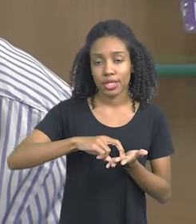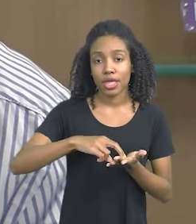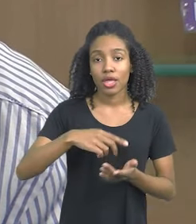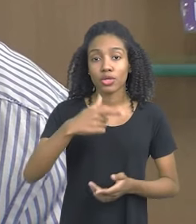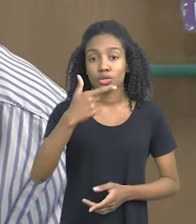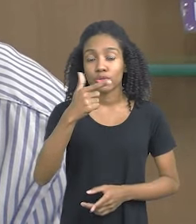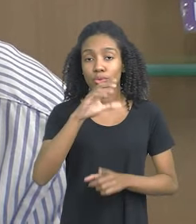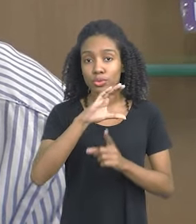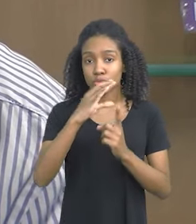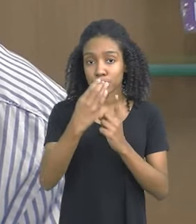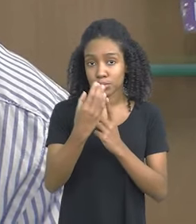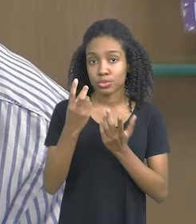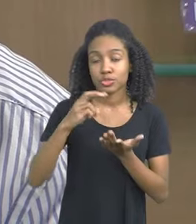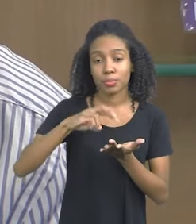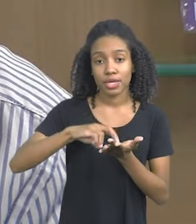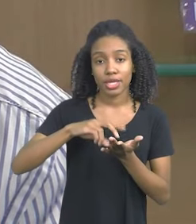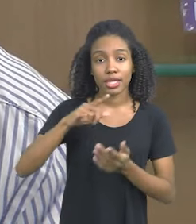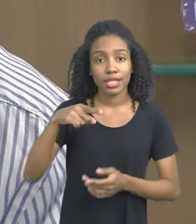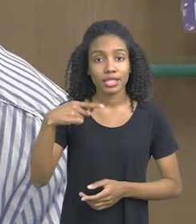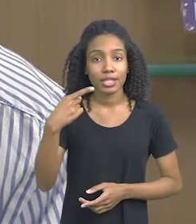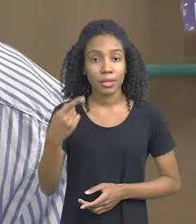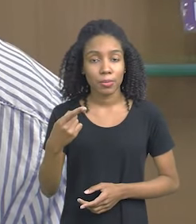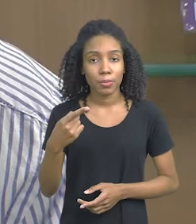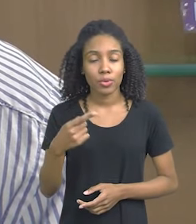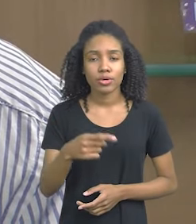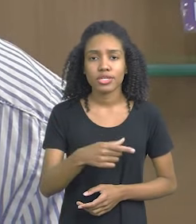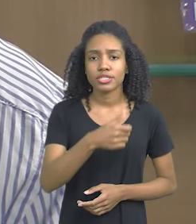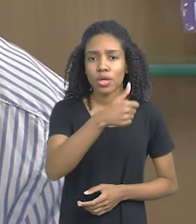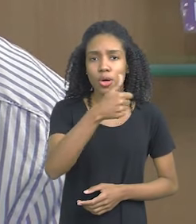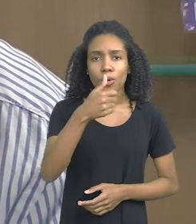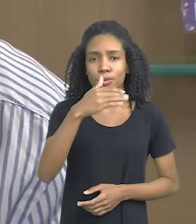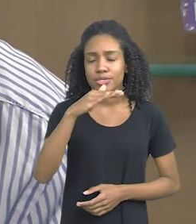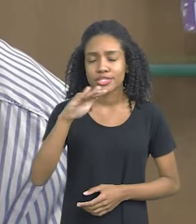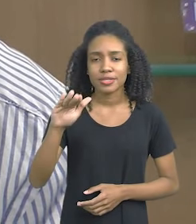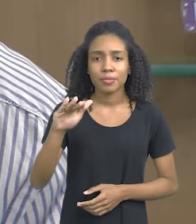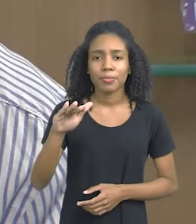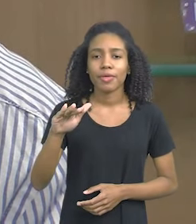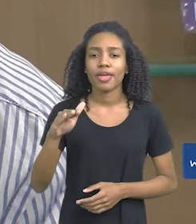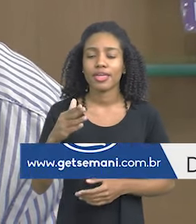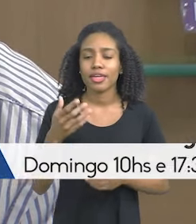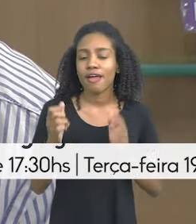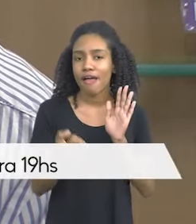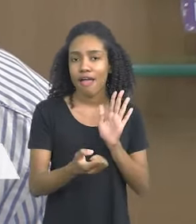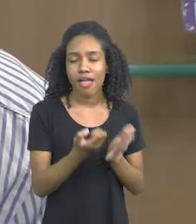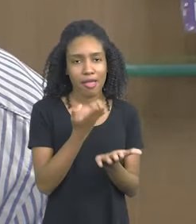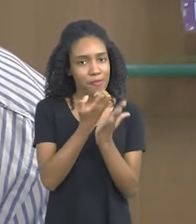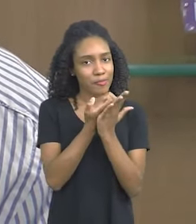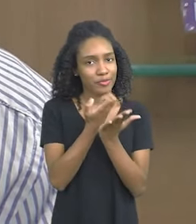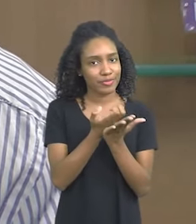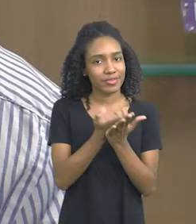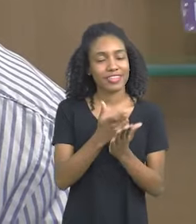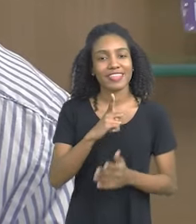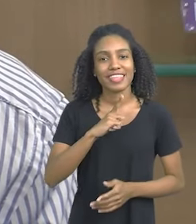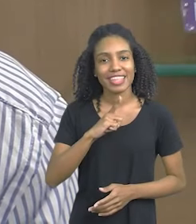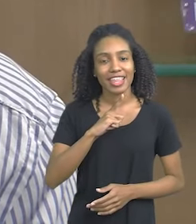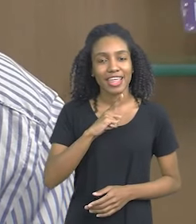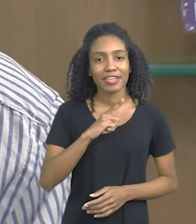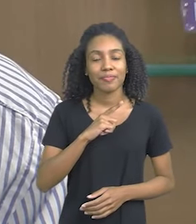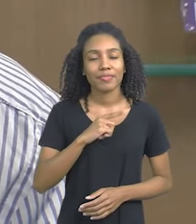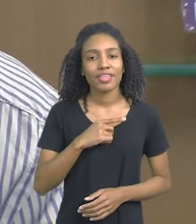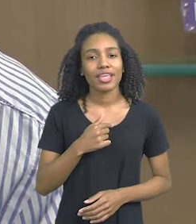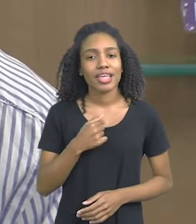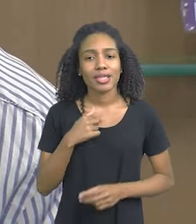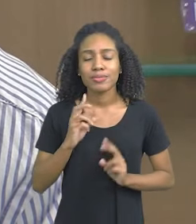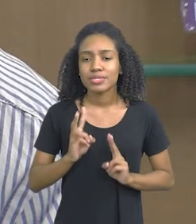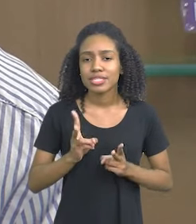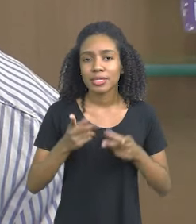manhã e uma escola bíblica dominical às 11h45. Muito legal, tá? Eu estou sempre no culto das 10 e o pastor Ismael